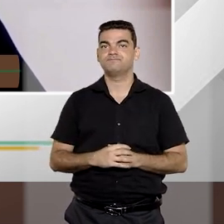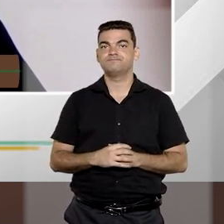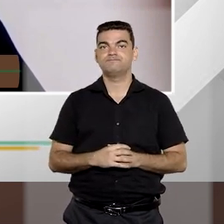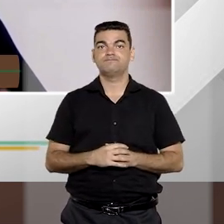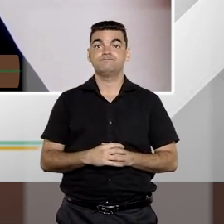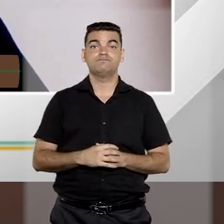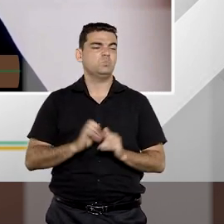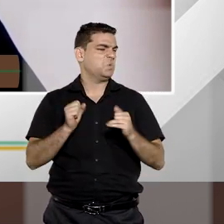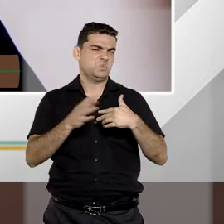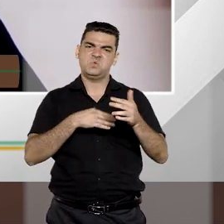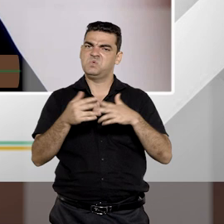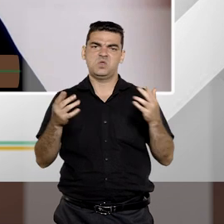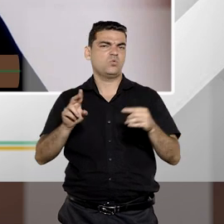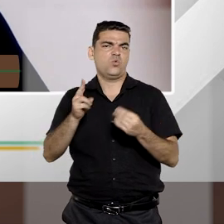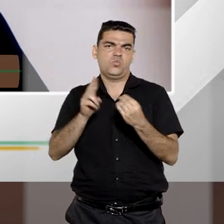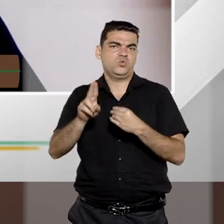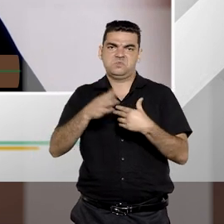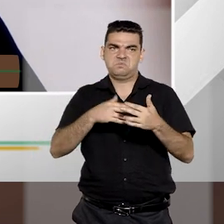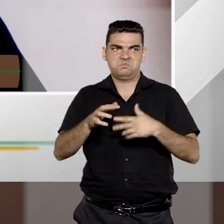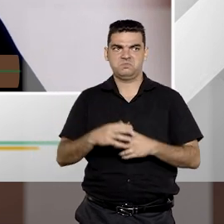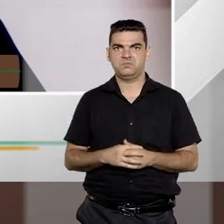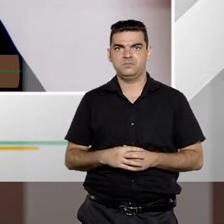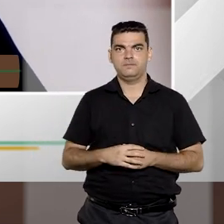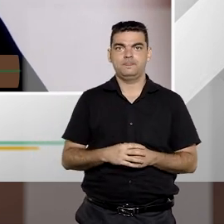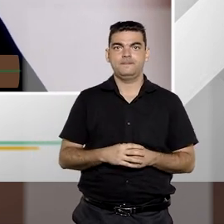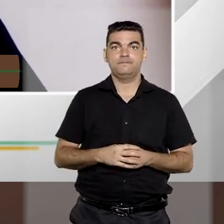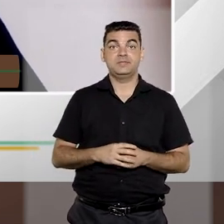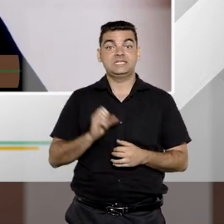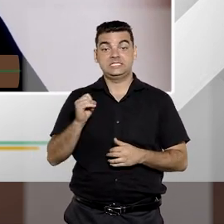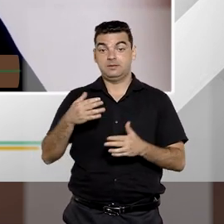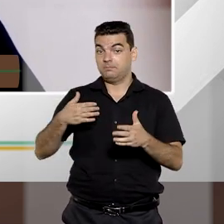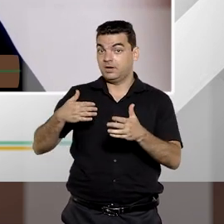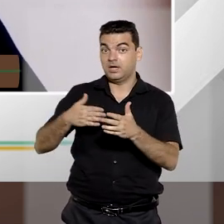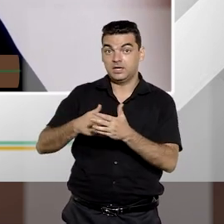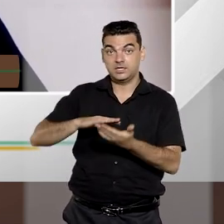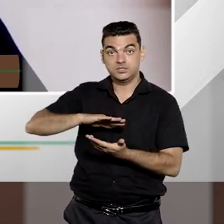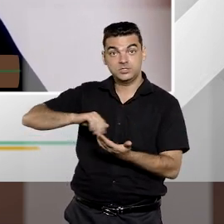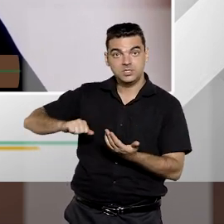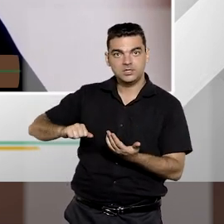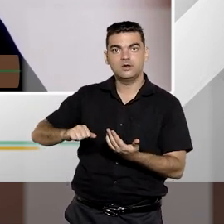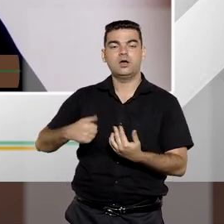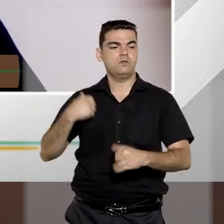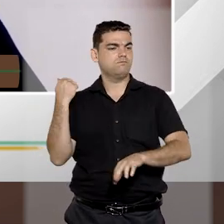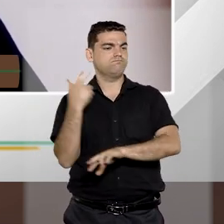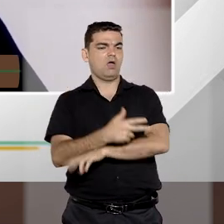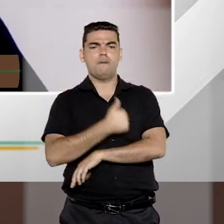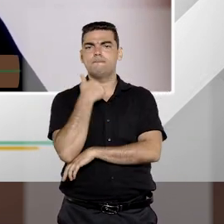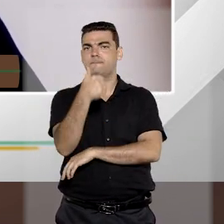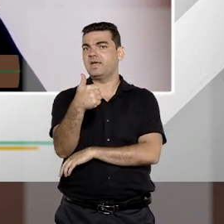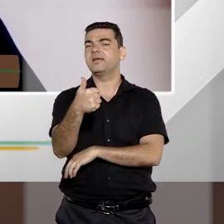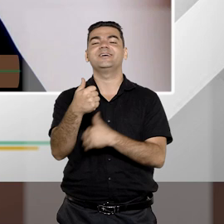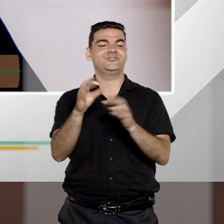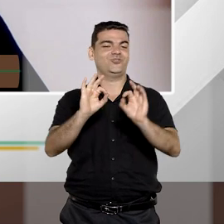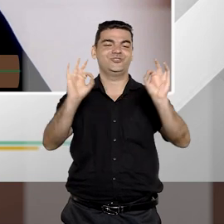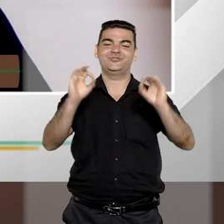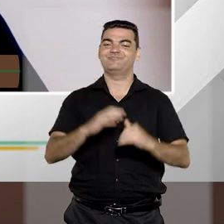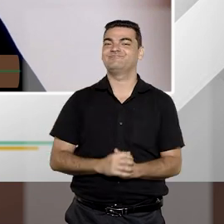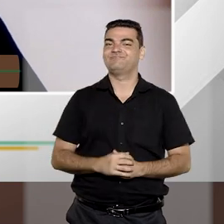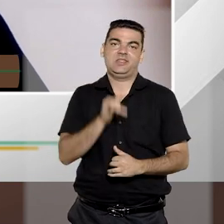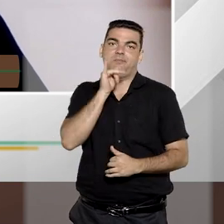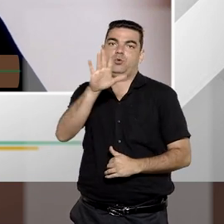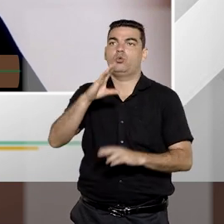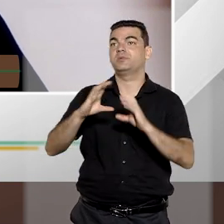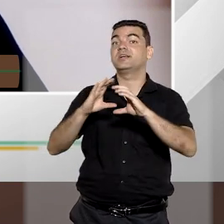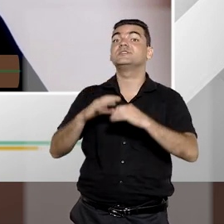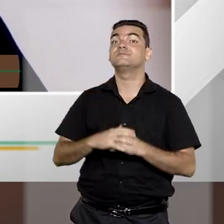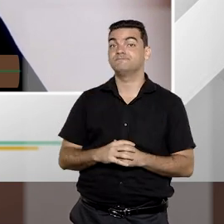pelas suas melhores formas, ou seja, tirando aquela barreira, colocando aquela acessibilidade, como, por exemplo, nos meios de